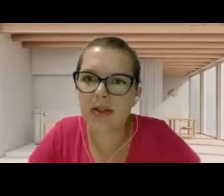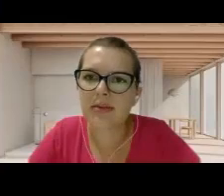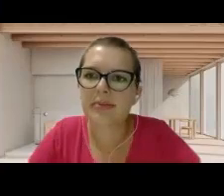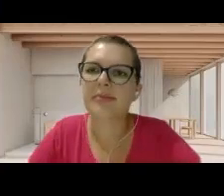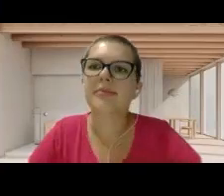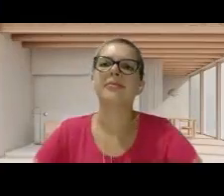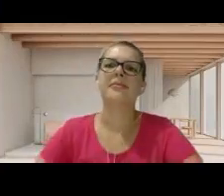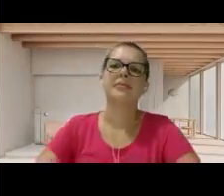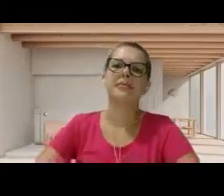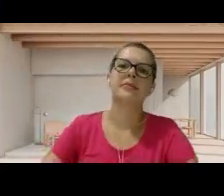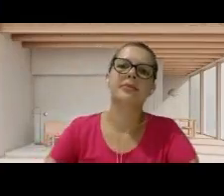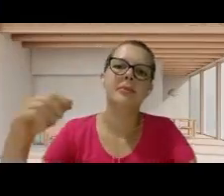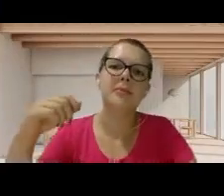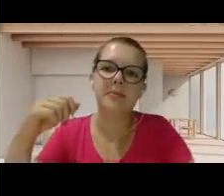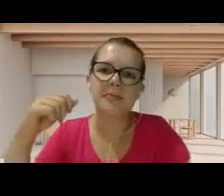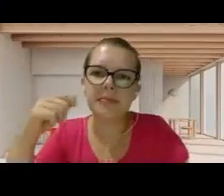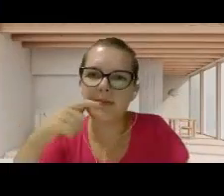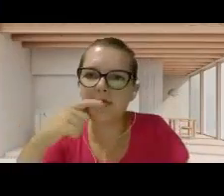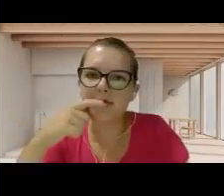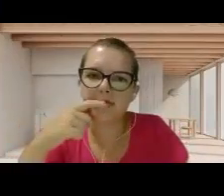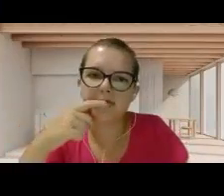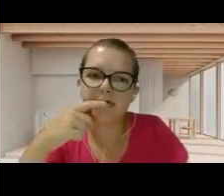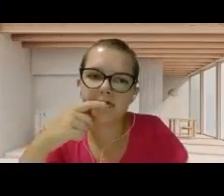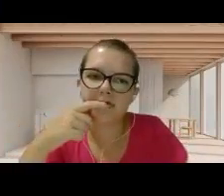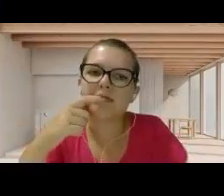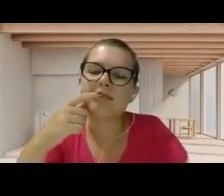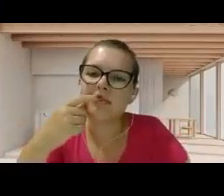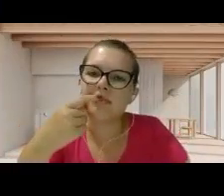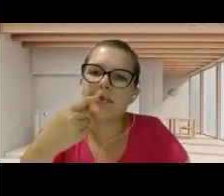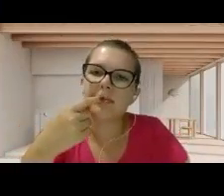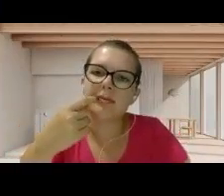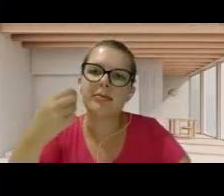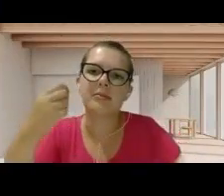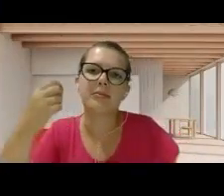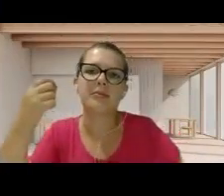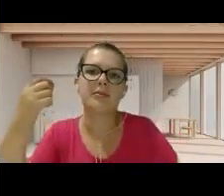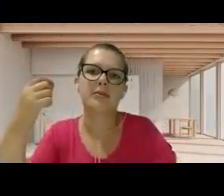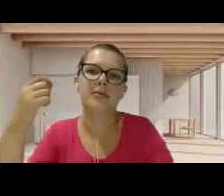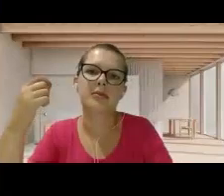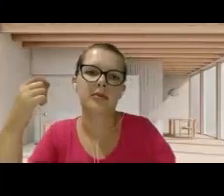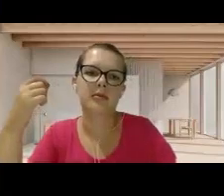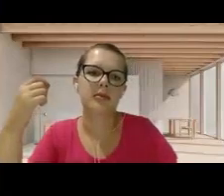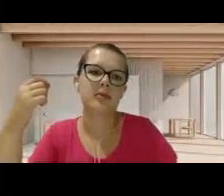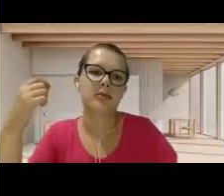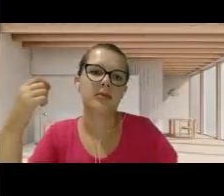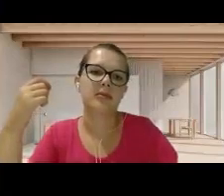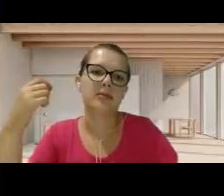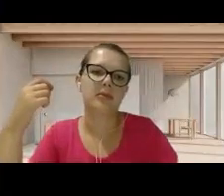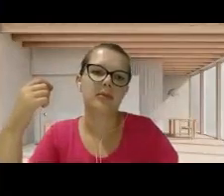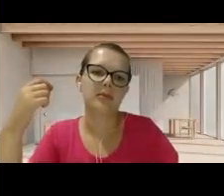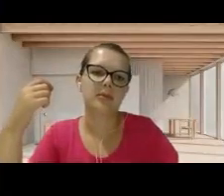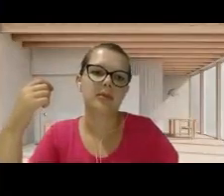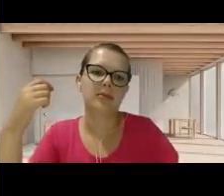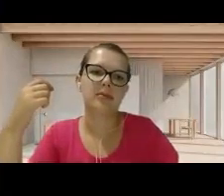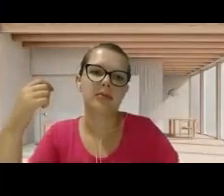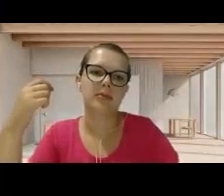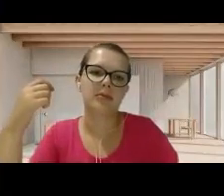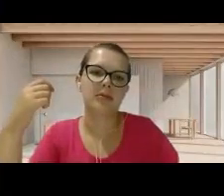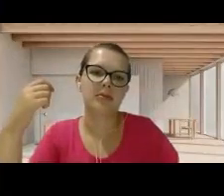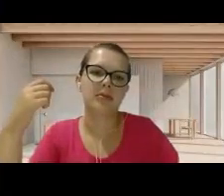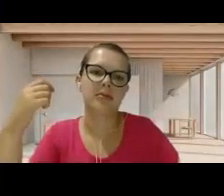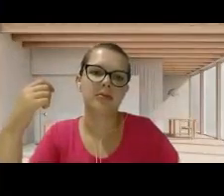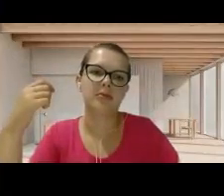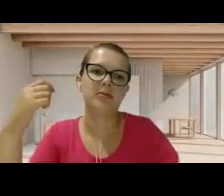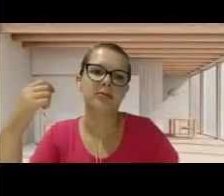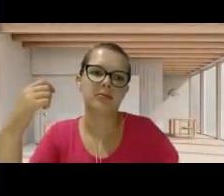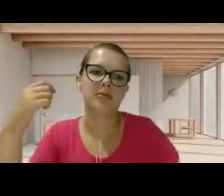Aí, isso. Então, eu estava falando do tipo de barragem, então é de contraforte, tá certo? Taipu é um tipo de